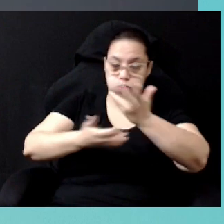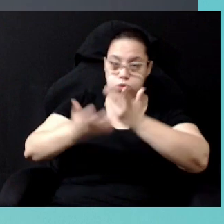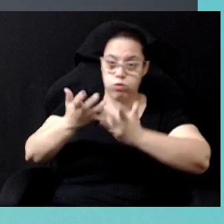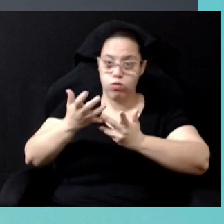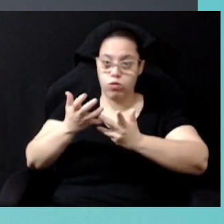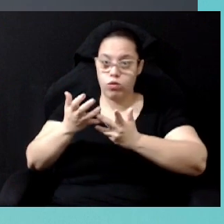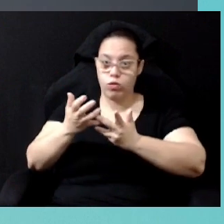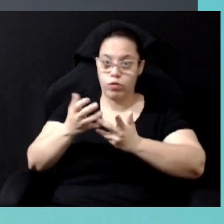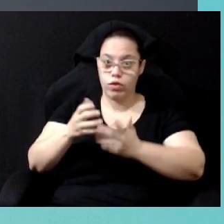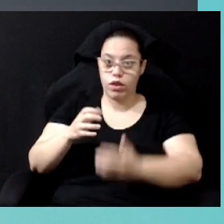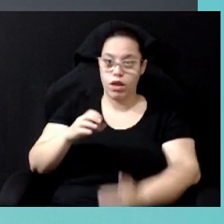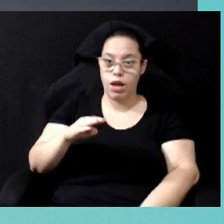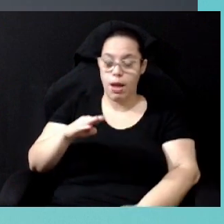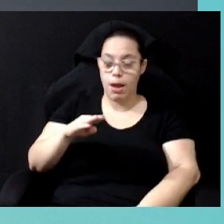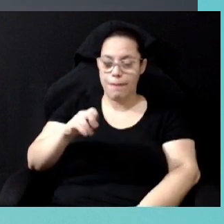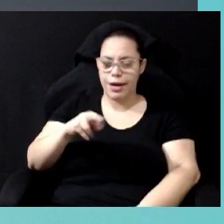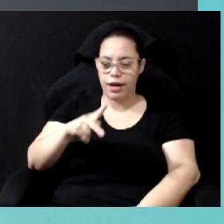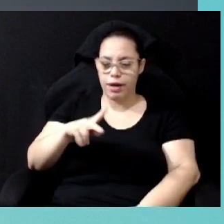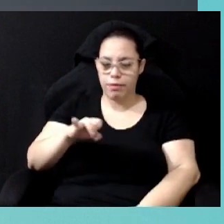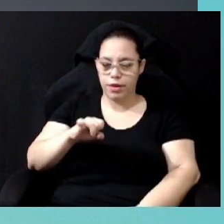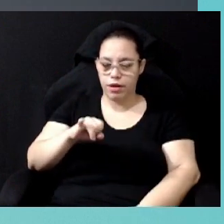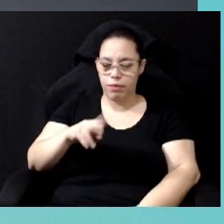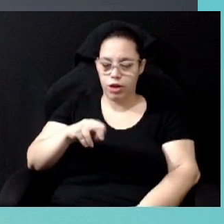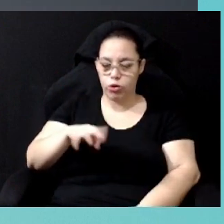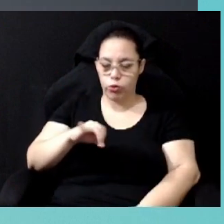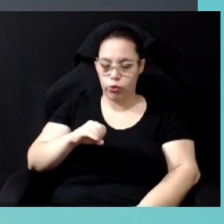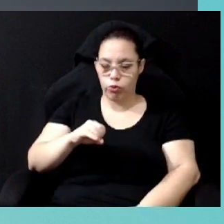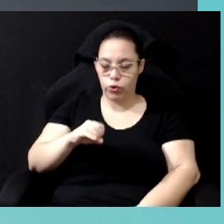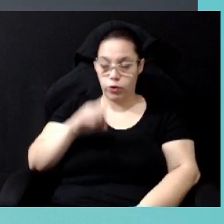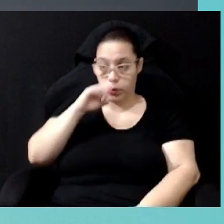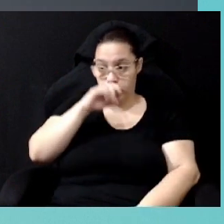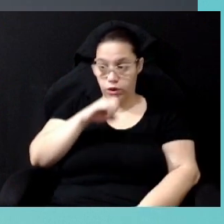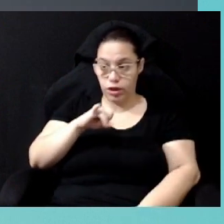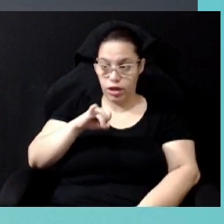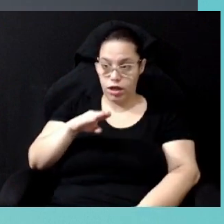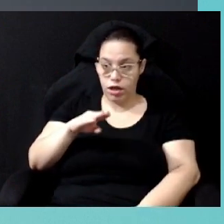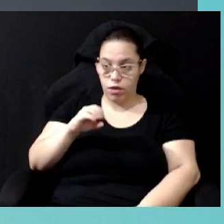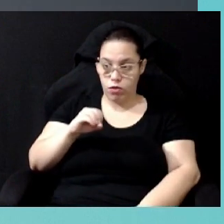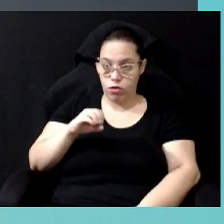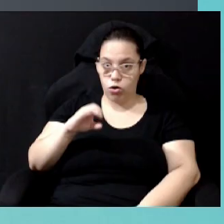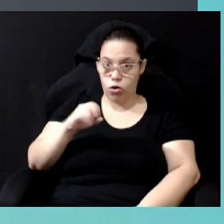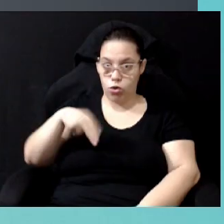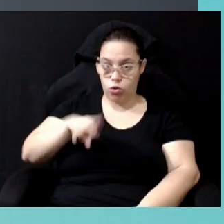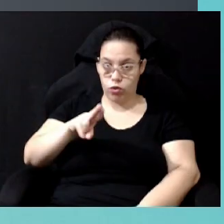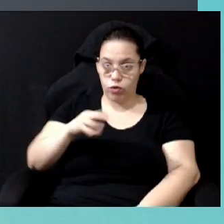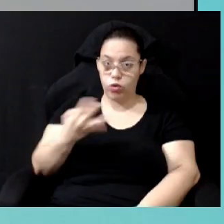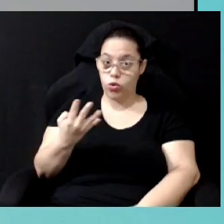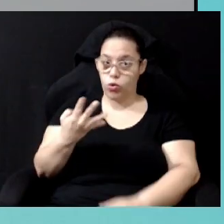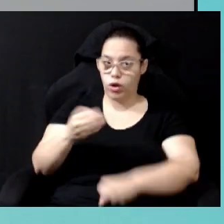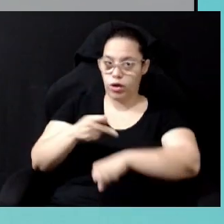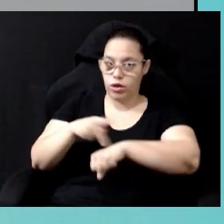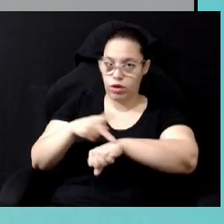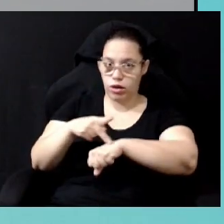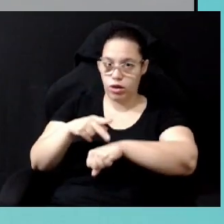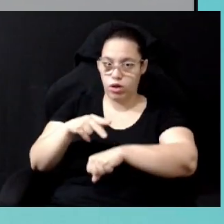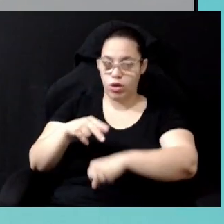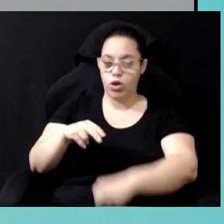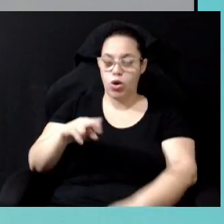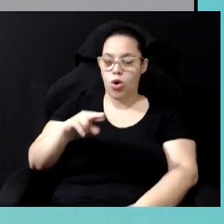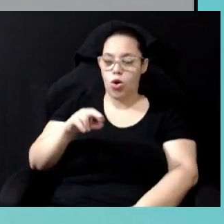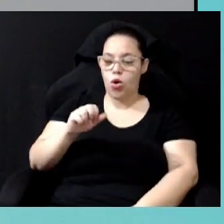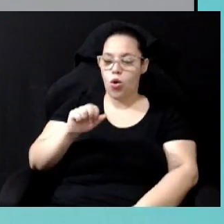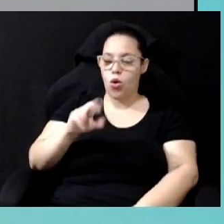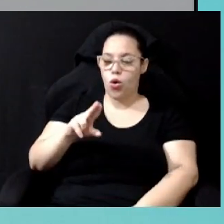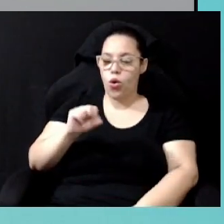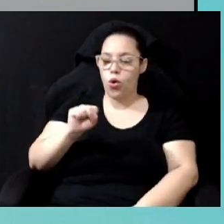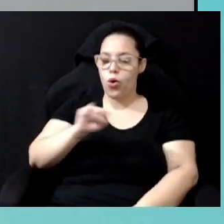erupção: Leuotobe, Merapi, Leuotolo, Semeru, Ibu e Dukono. O quarto país é a